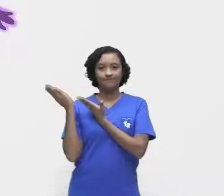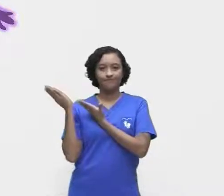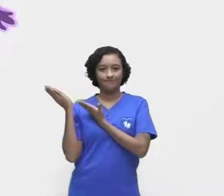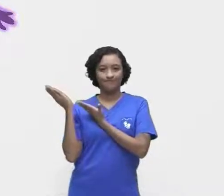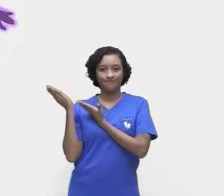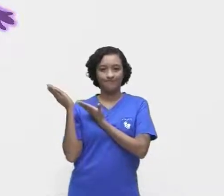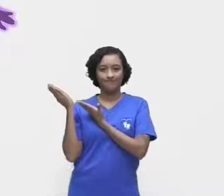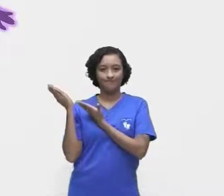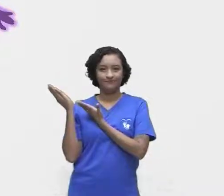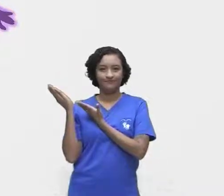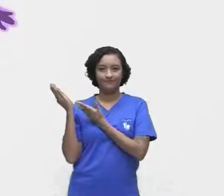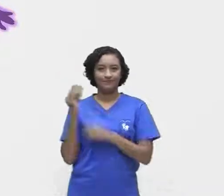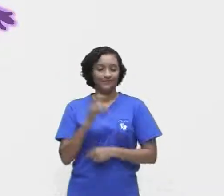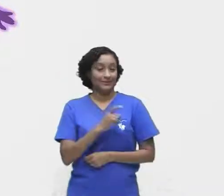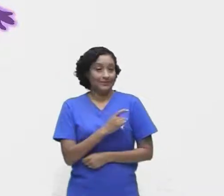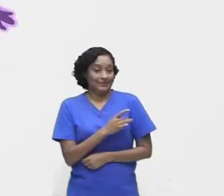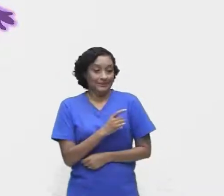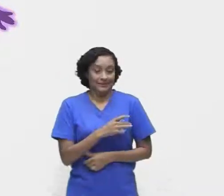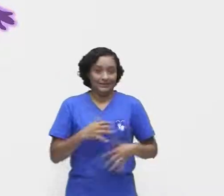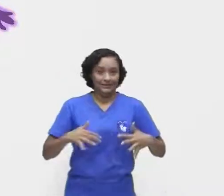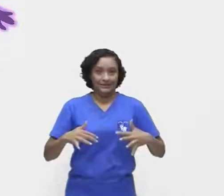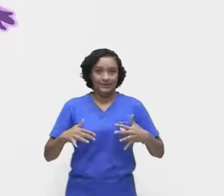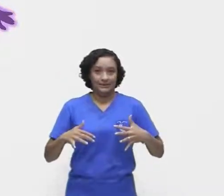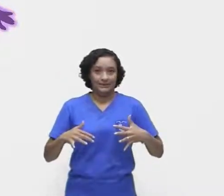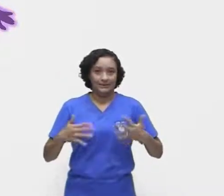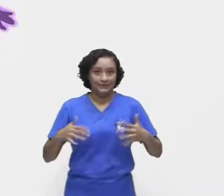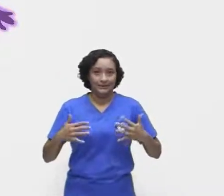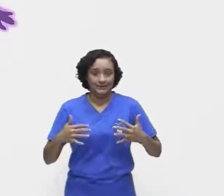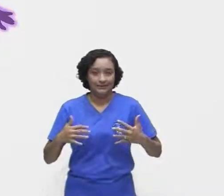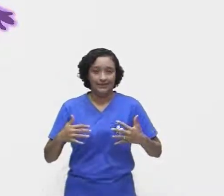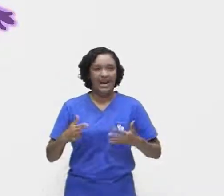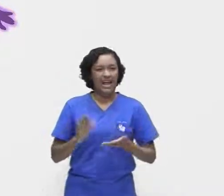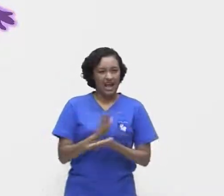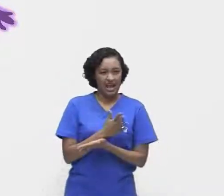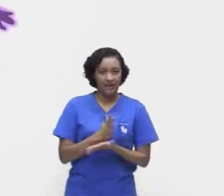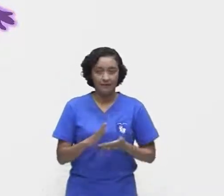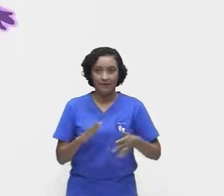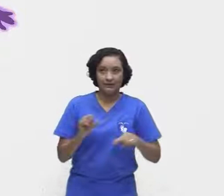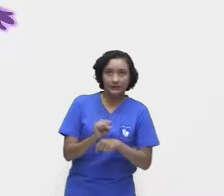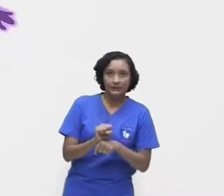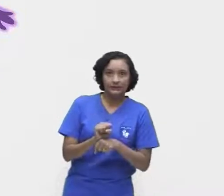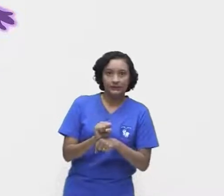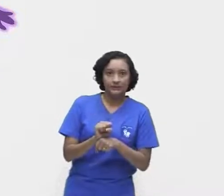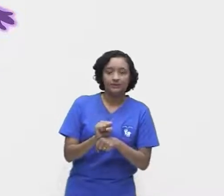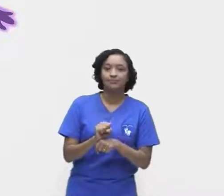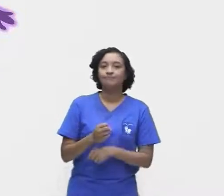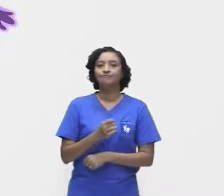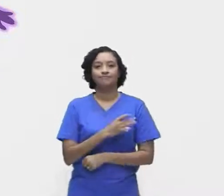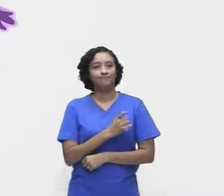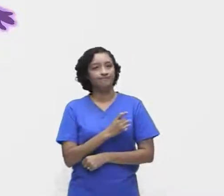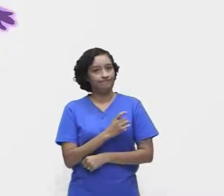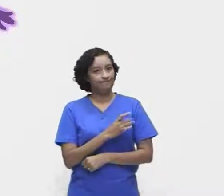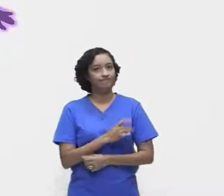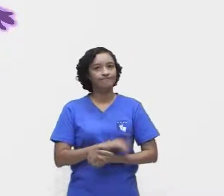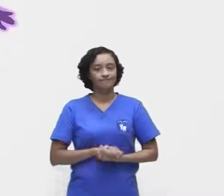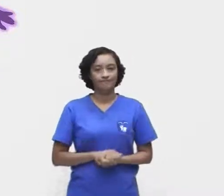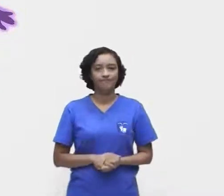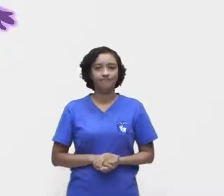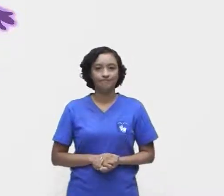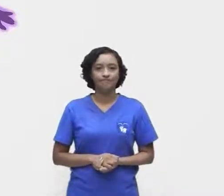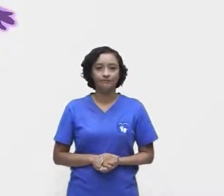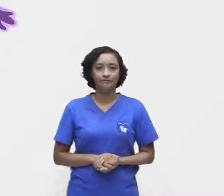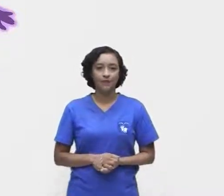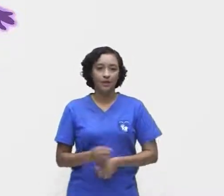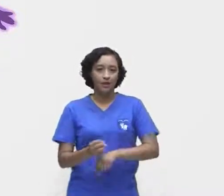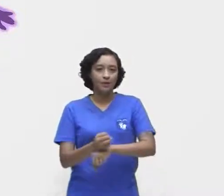tenso. Paralisa. A gente paralisa, às vezes trava, né? Trava, paralisa, é tenso. É tenso, assim, é uma